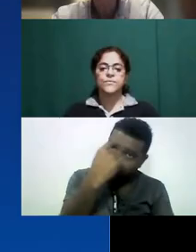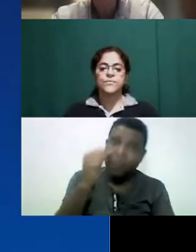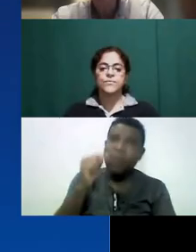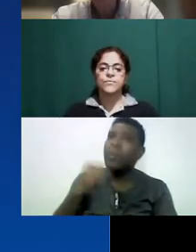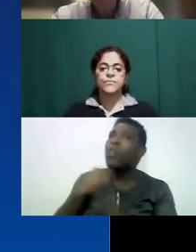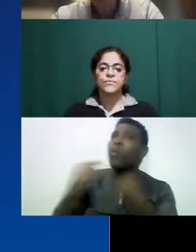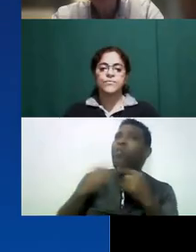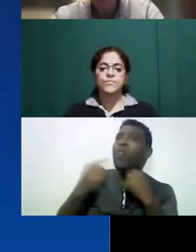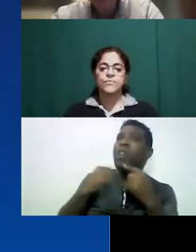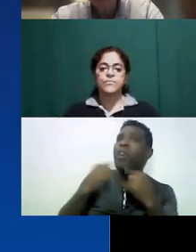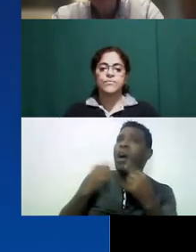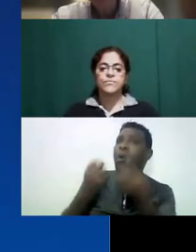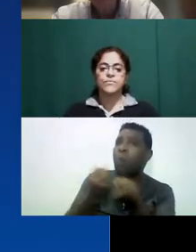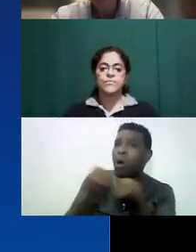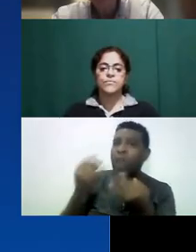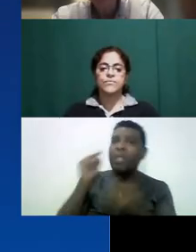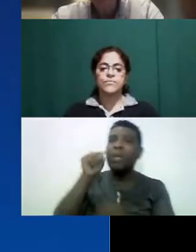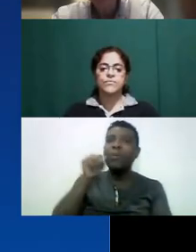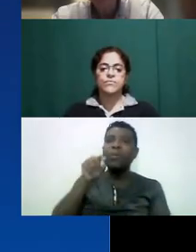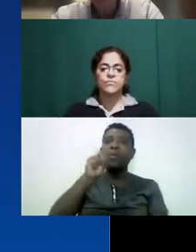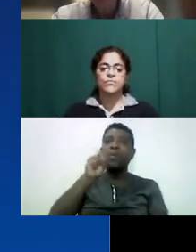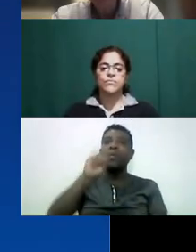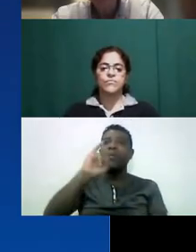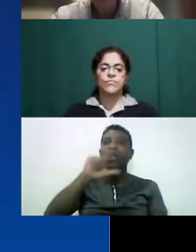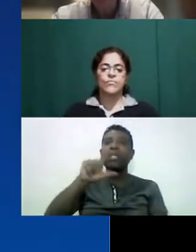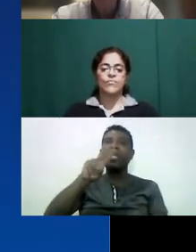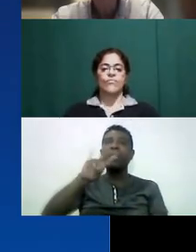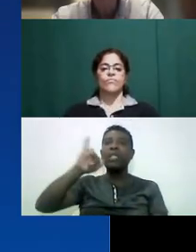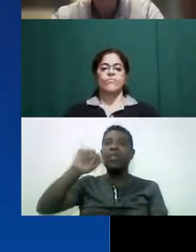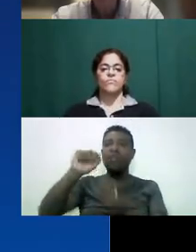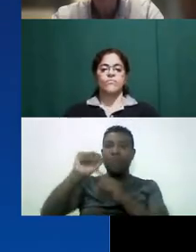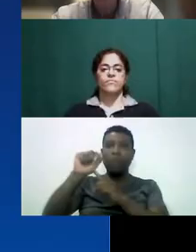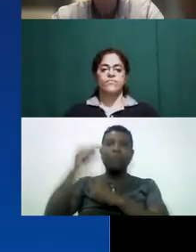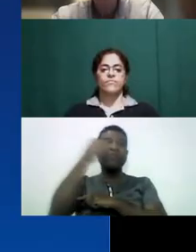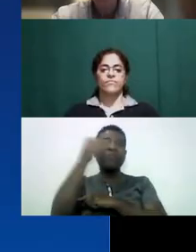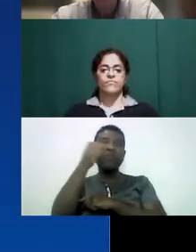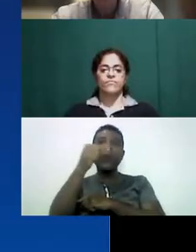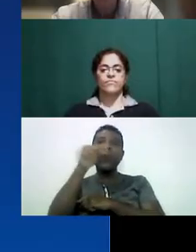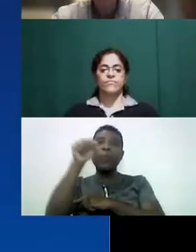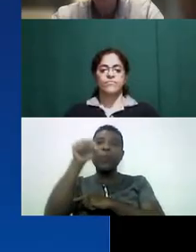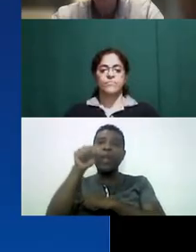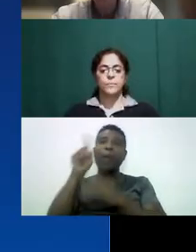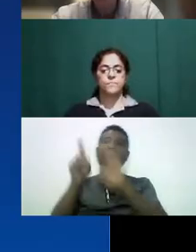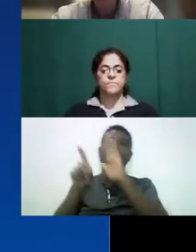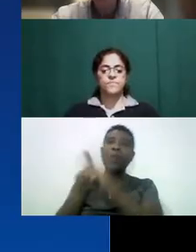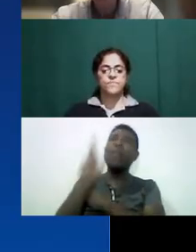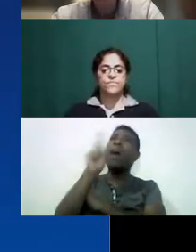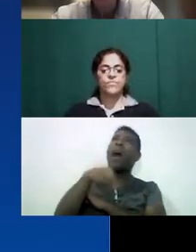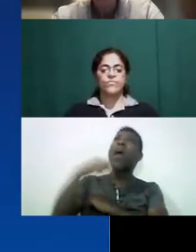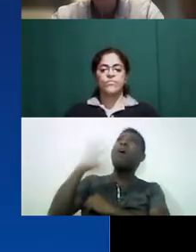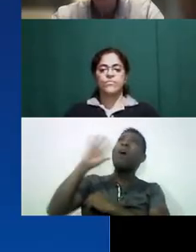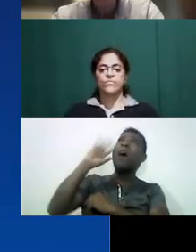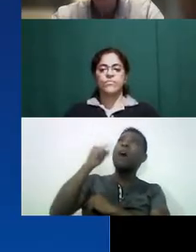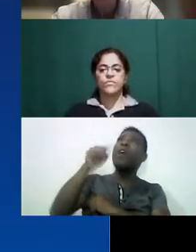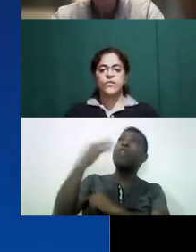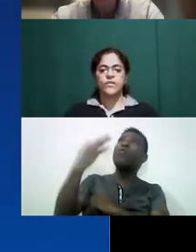ia falar que eu sempre tive muita dor de cabeça e sempre desconfiei que era ligada a algum músculo do pescoço. Então, Exatamente. apesar de ser músculo que está